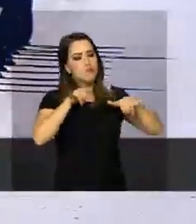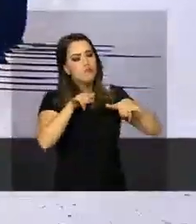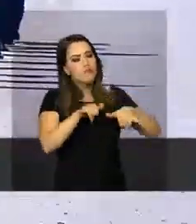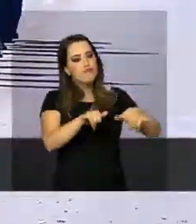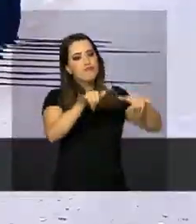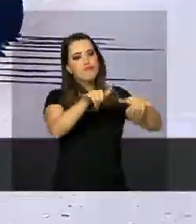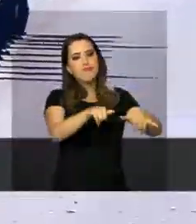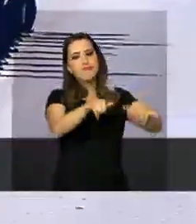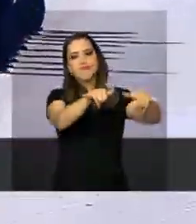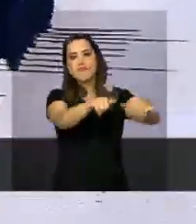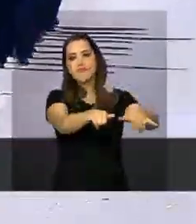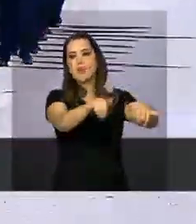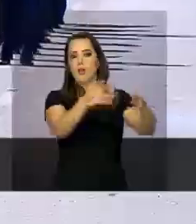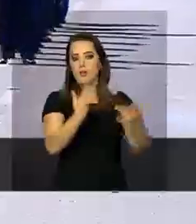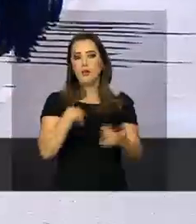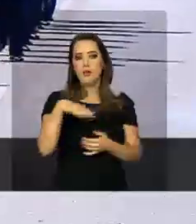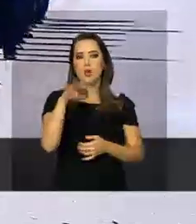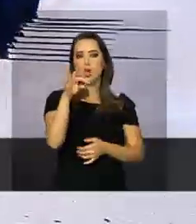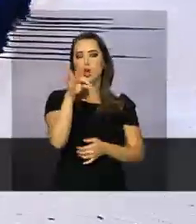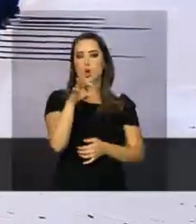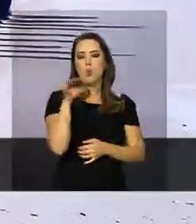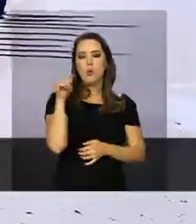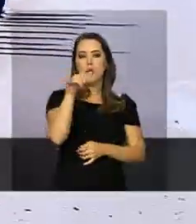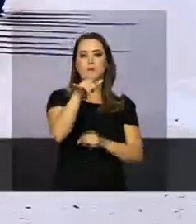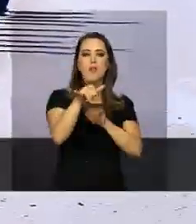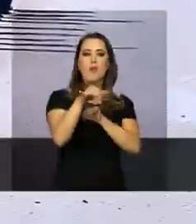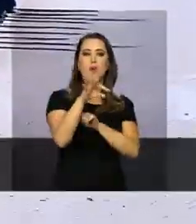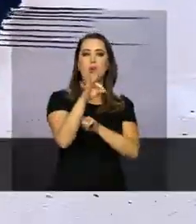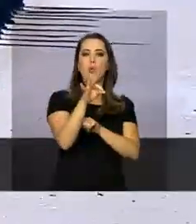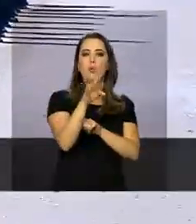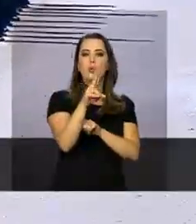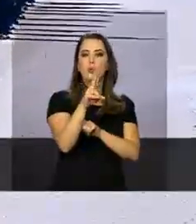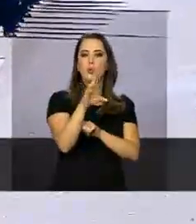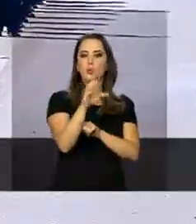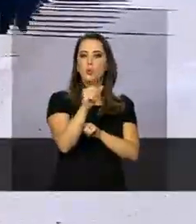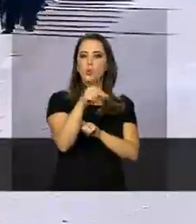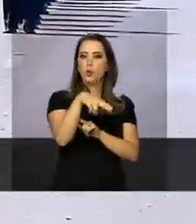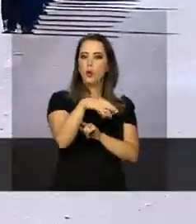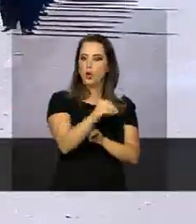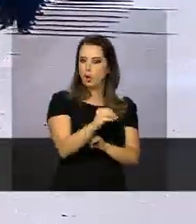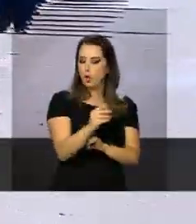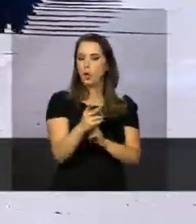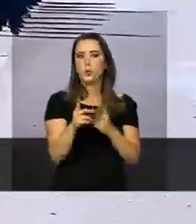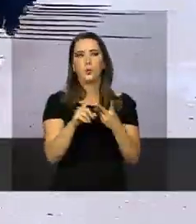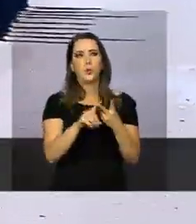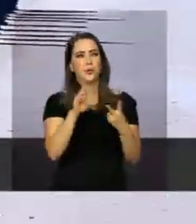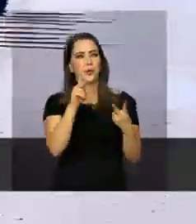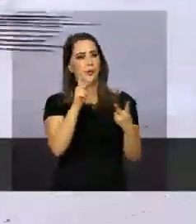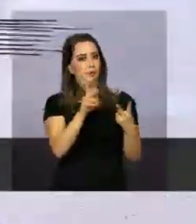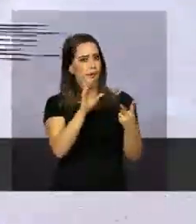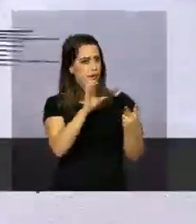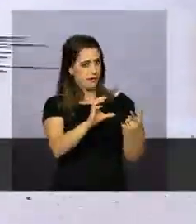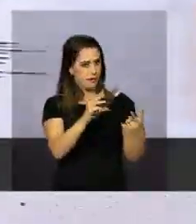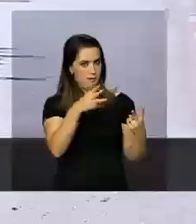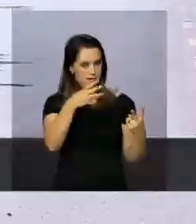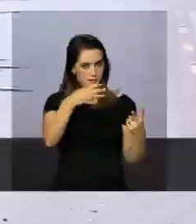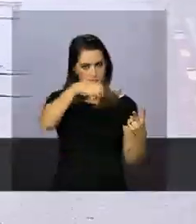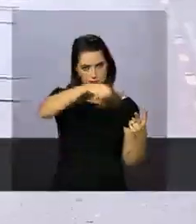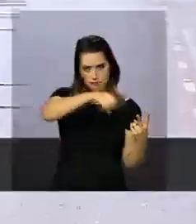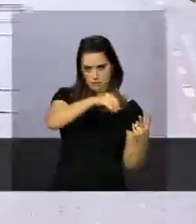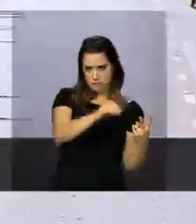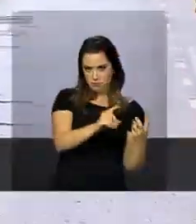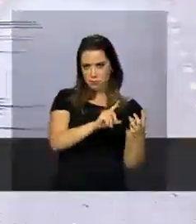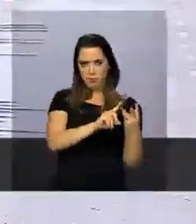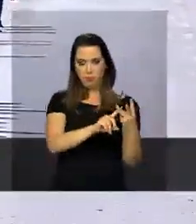Serão aeronaves Super Tucano, a aeronave Tucano também, o KC-390, teremos